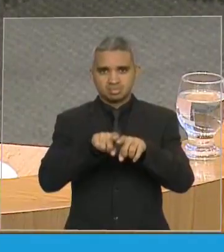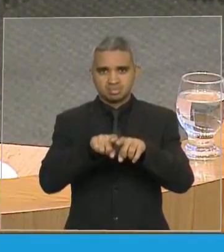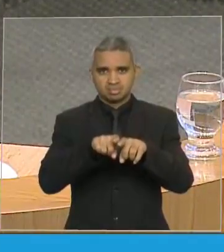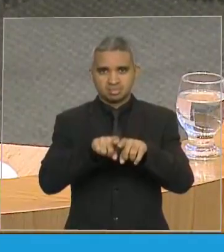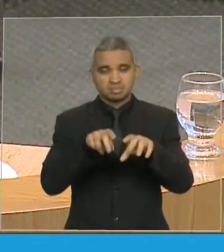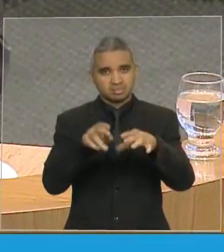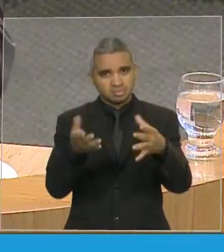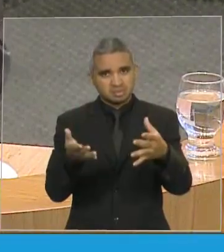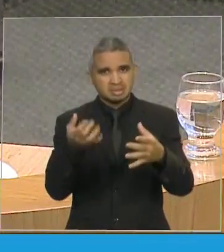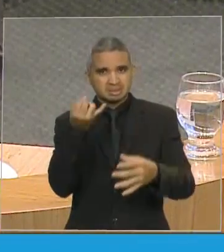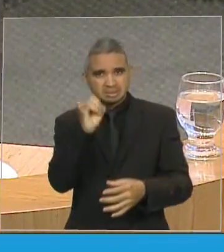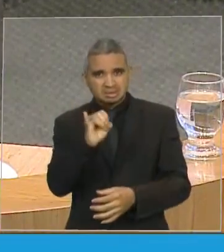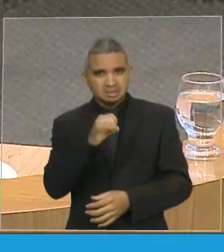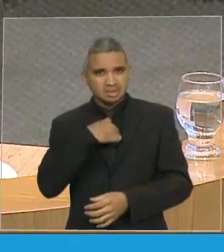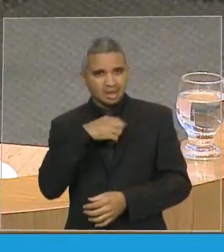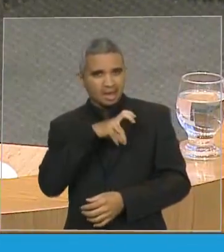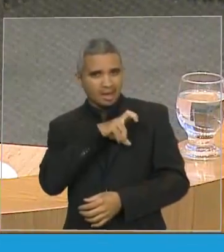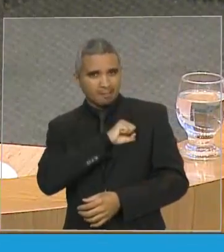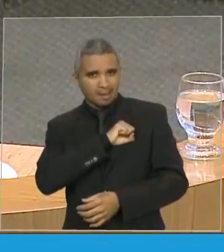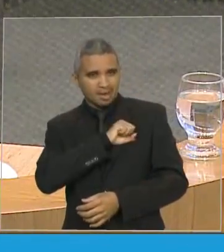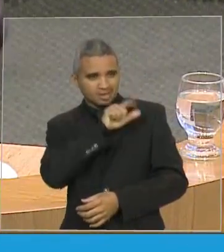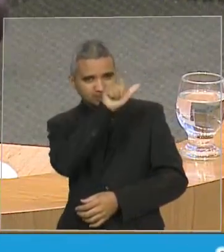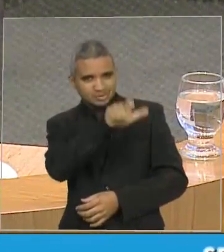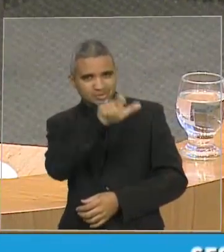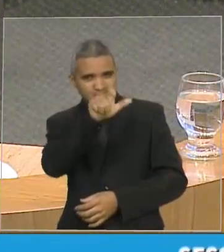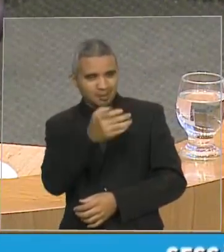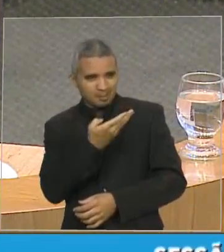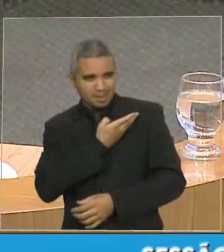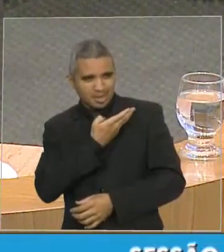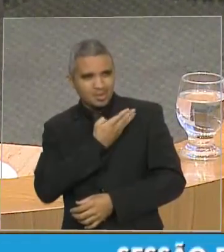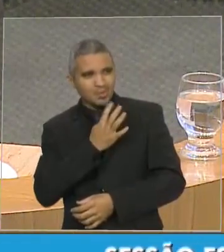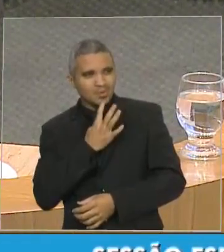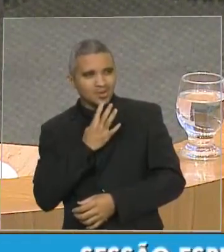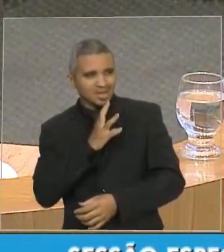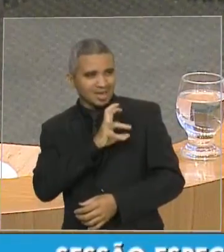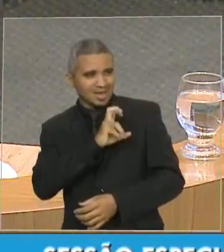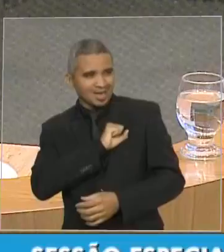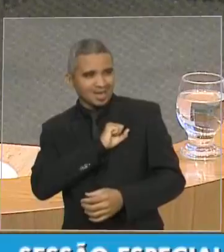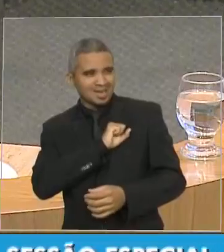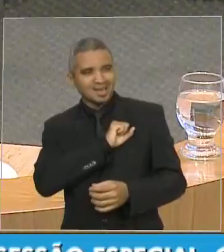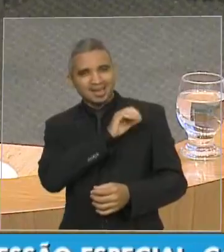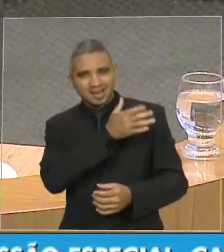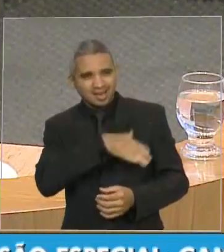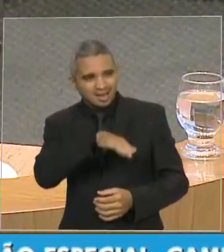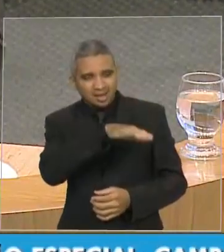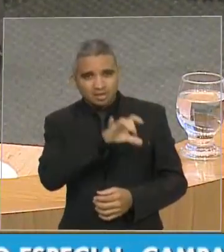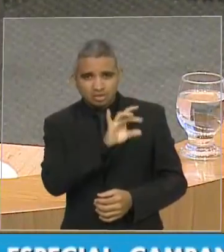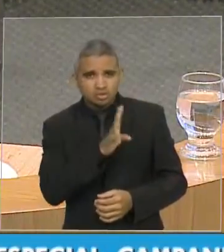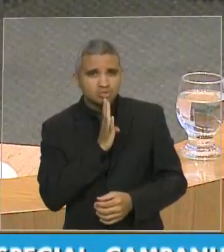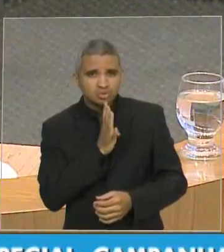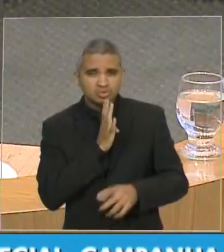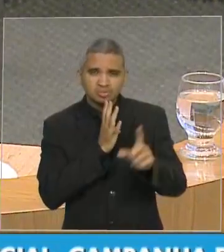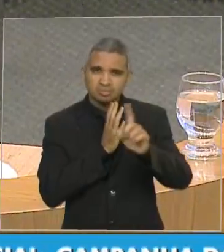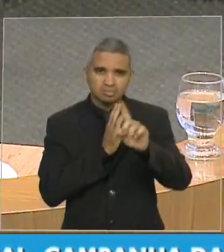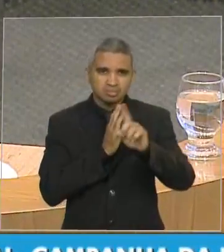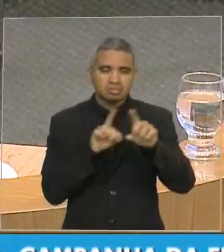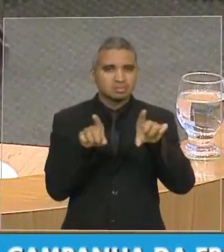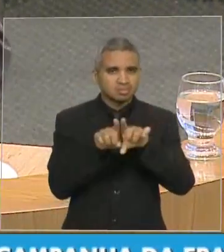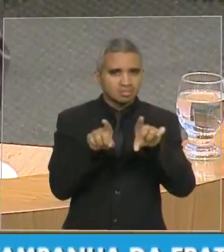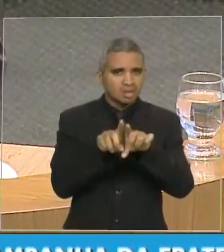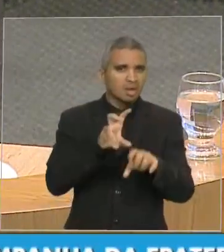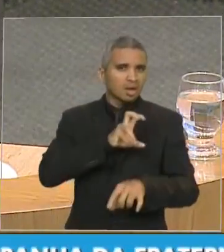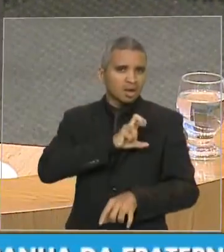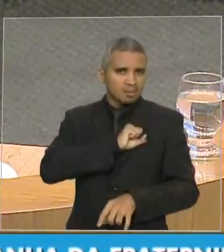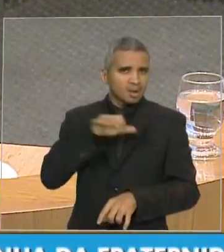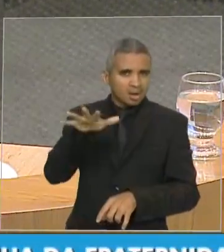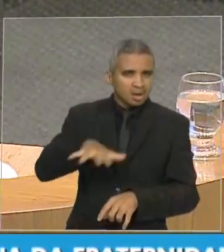mérito? O chamamento que essa campanha faz é nós nos amarmos e nos reconhecermos não como adversários